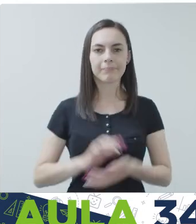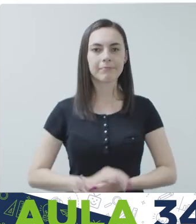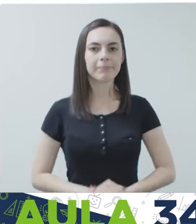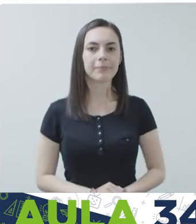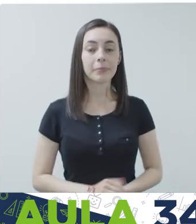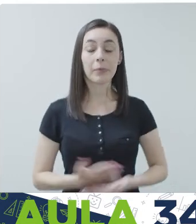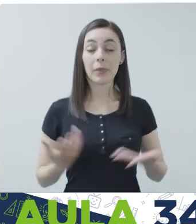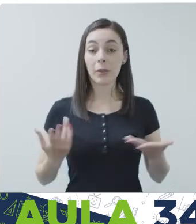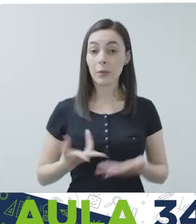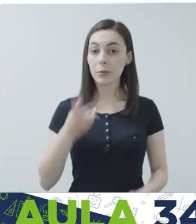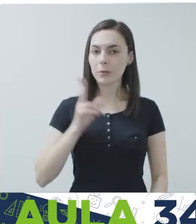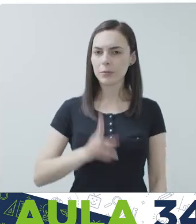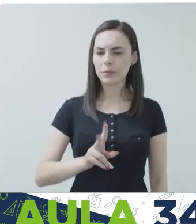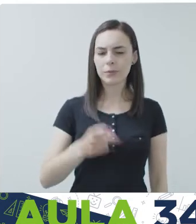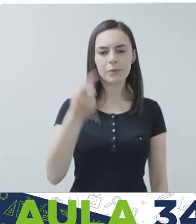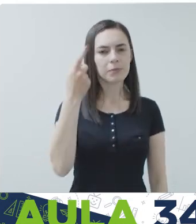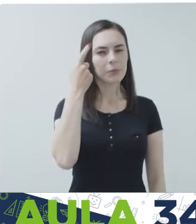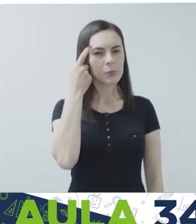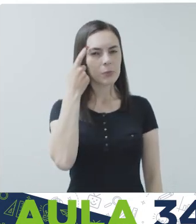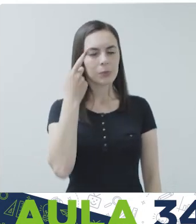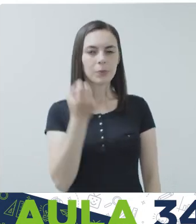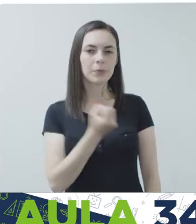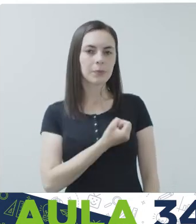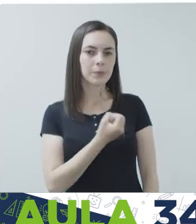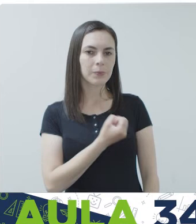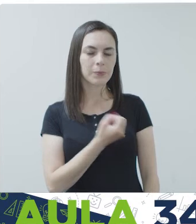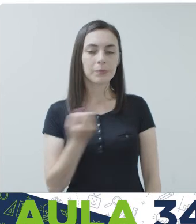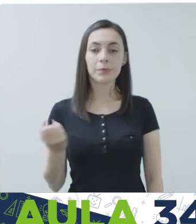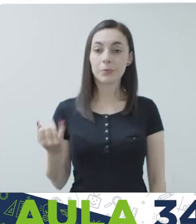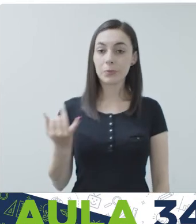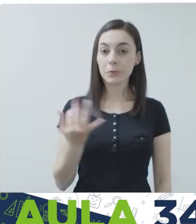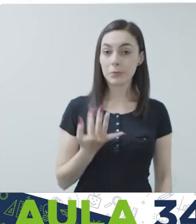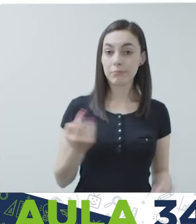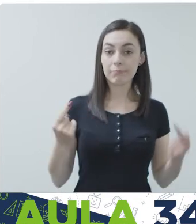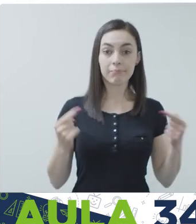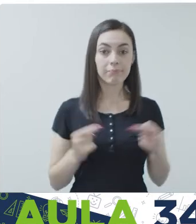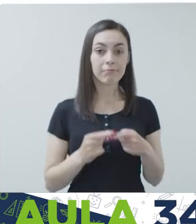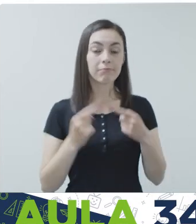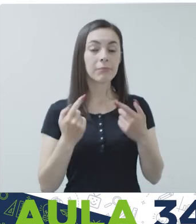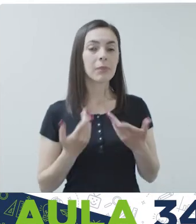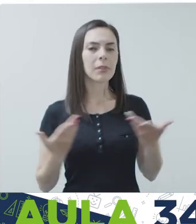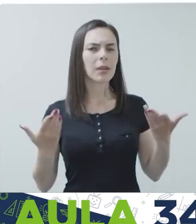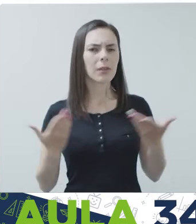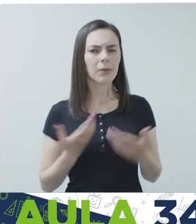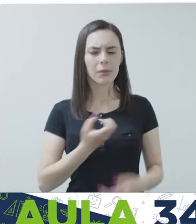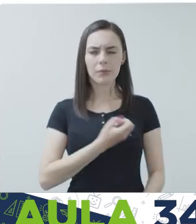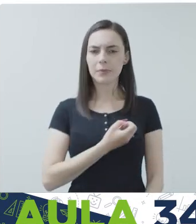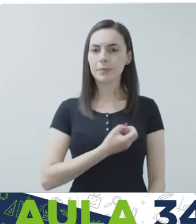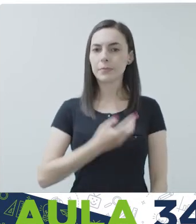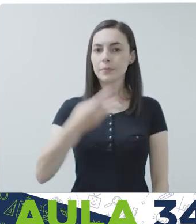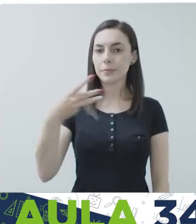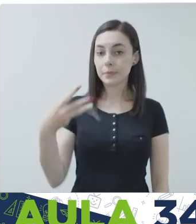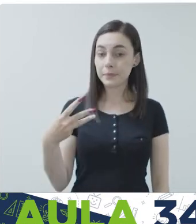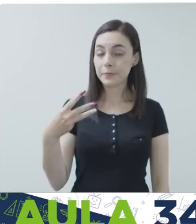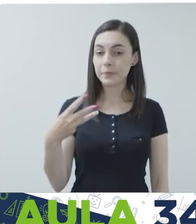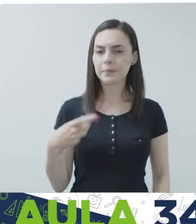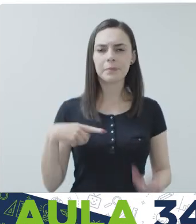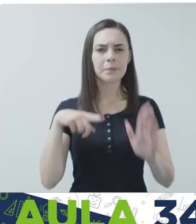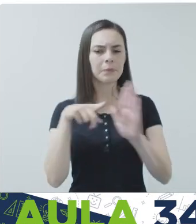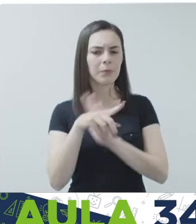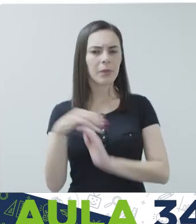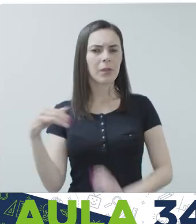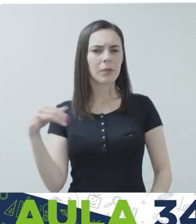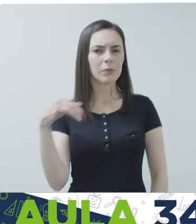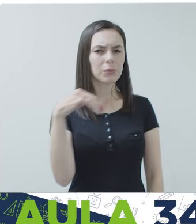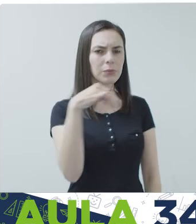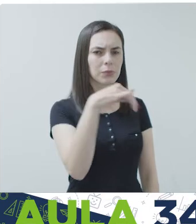Continuando, pensando em números e quantidades. E agora, se eu tenho o número 3, quantos aviões eu